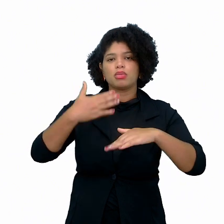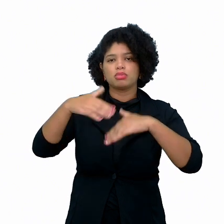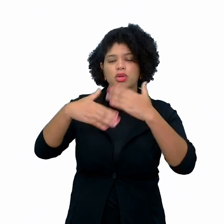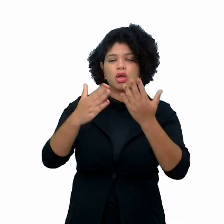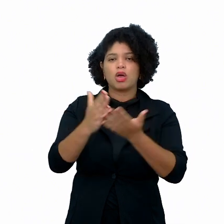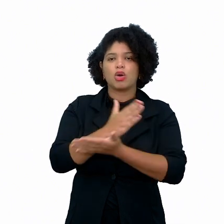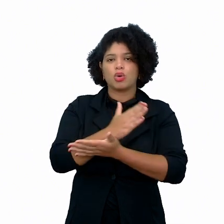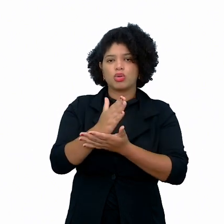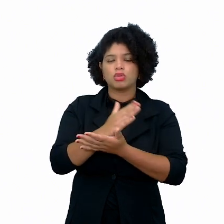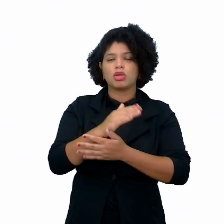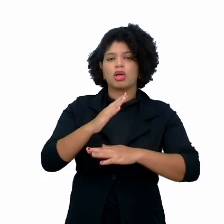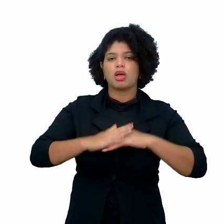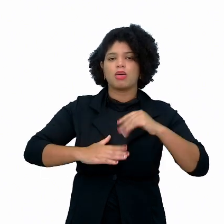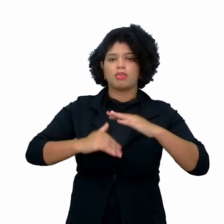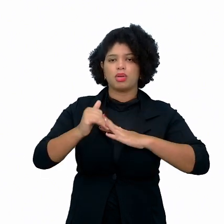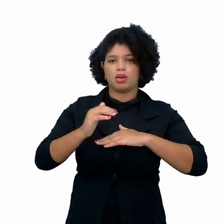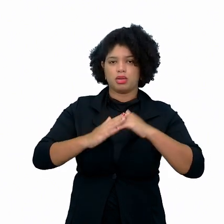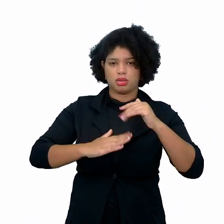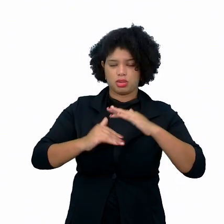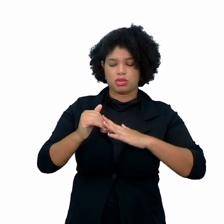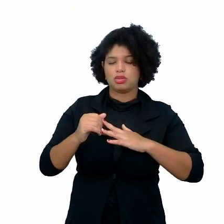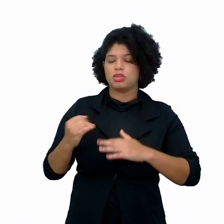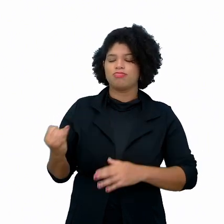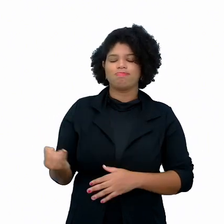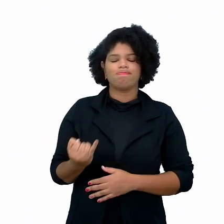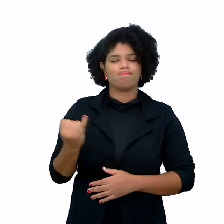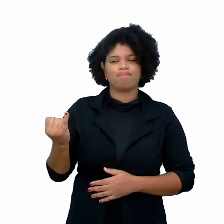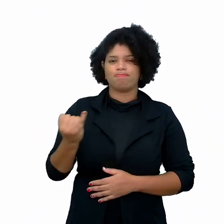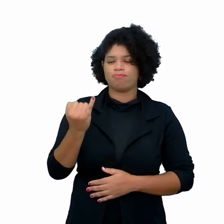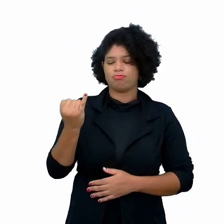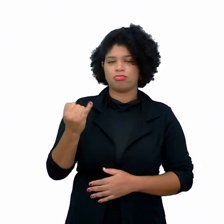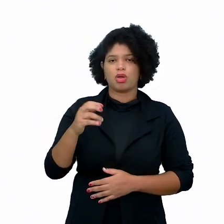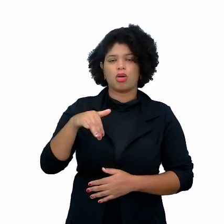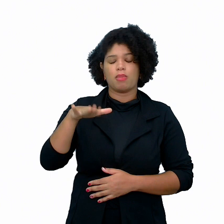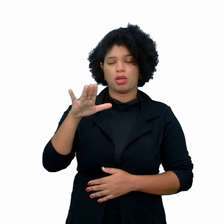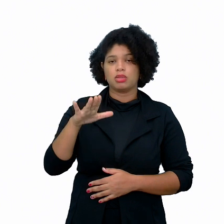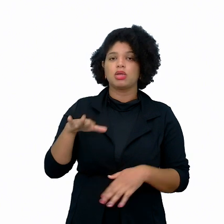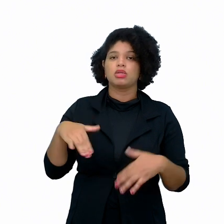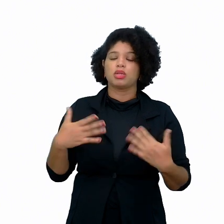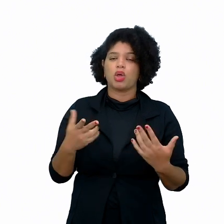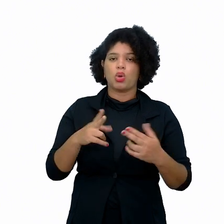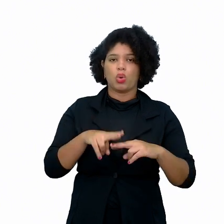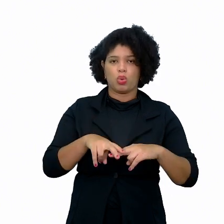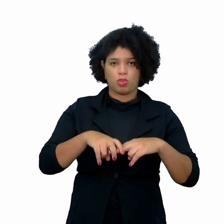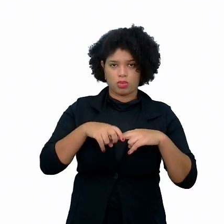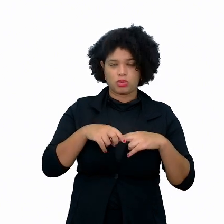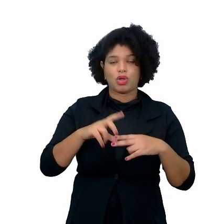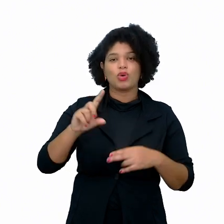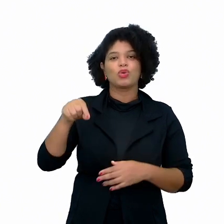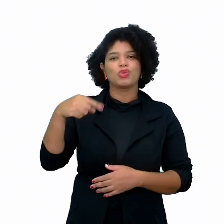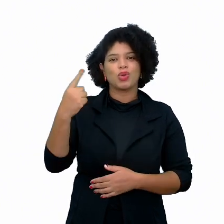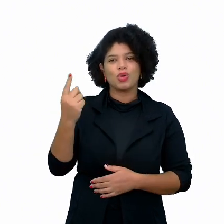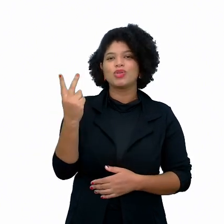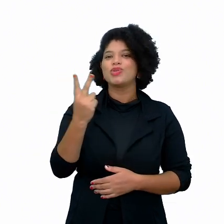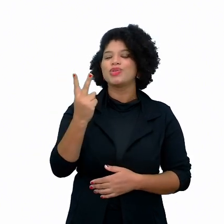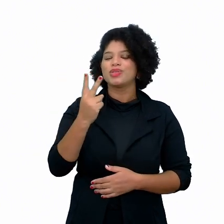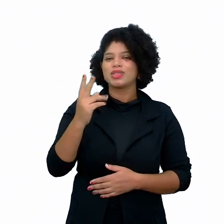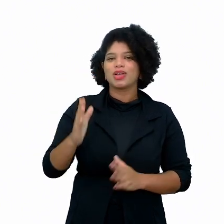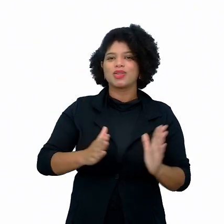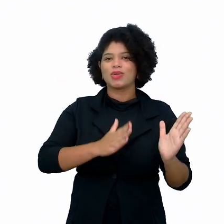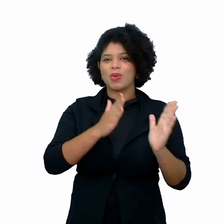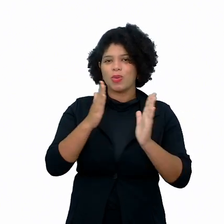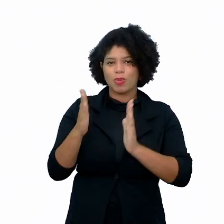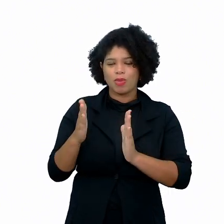algumas habilidades essenciais. Por isso, no próximo momento do nosso